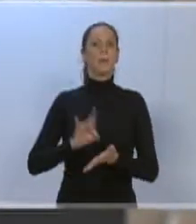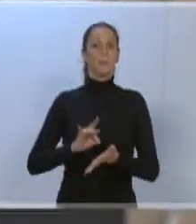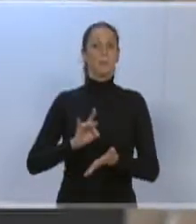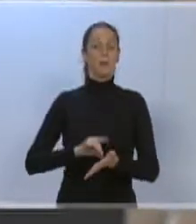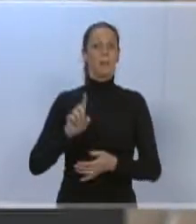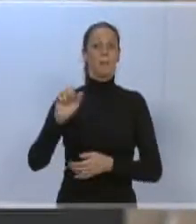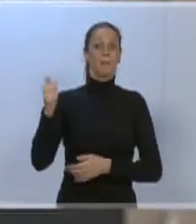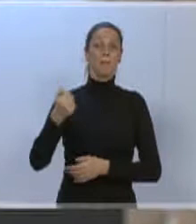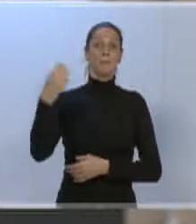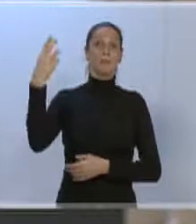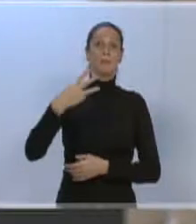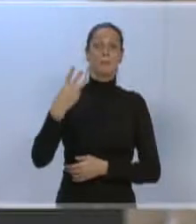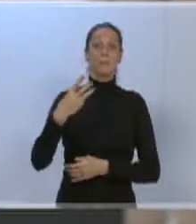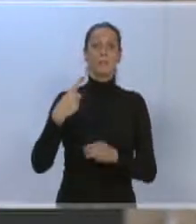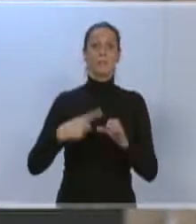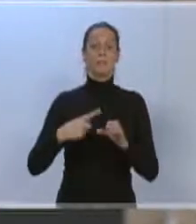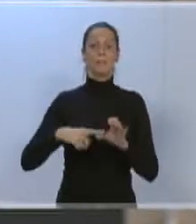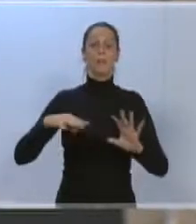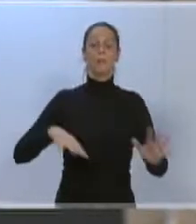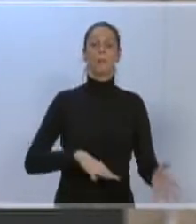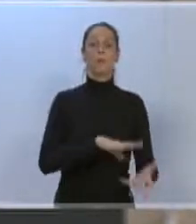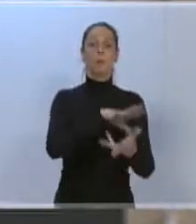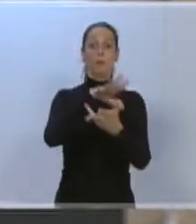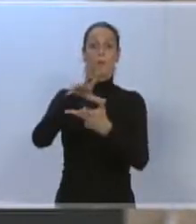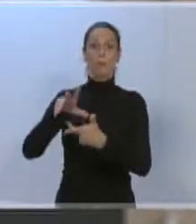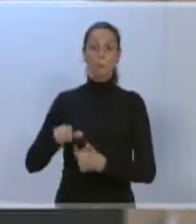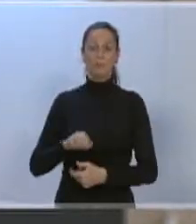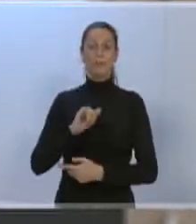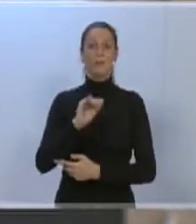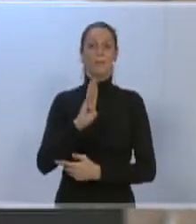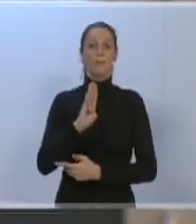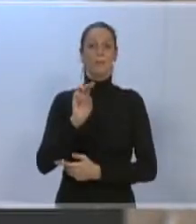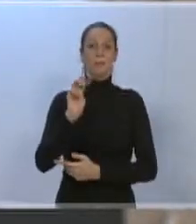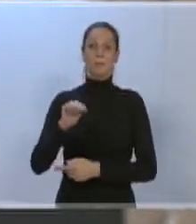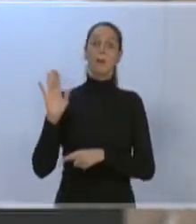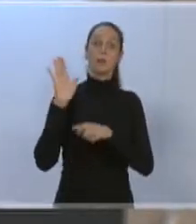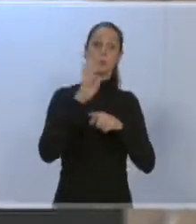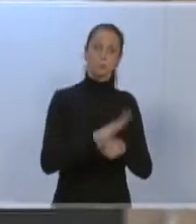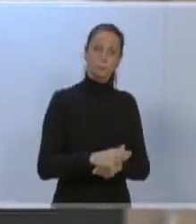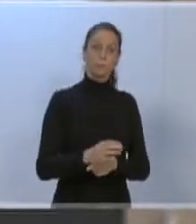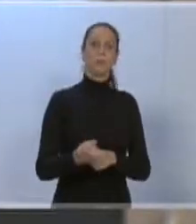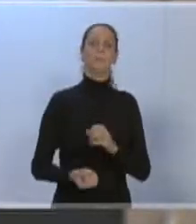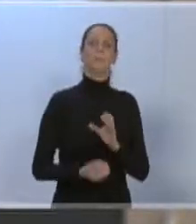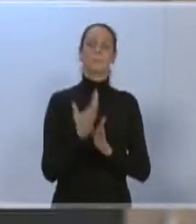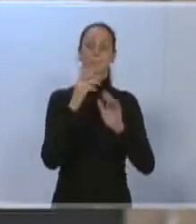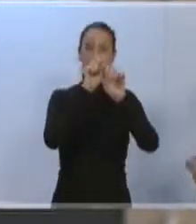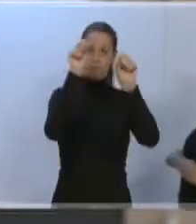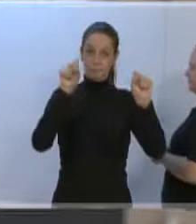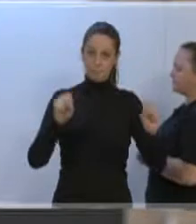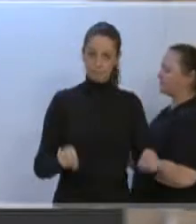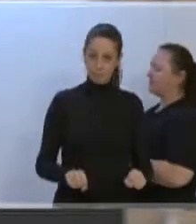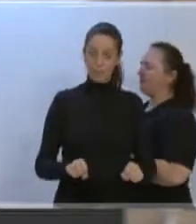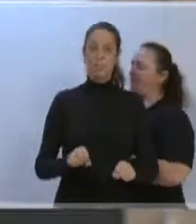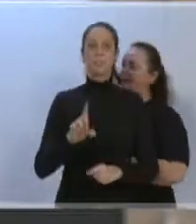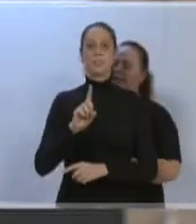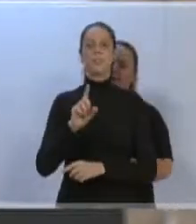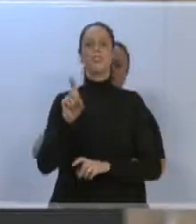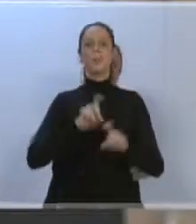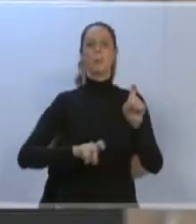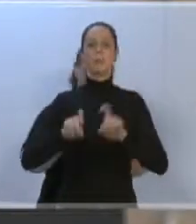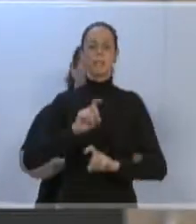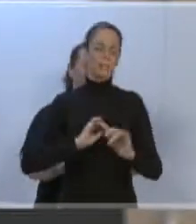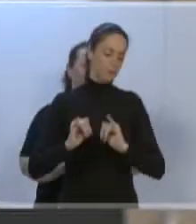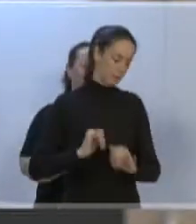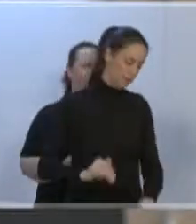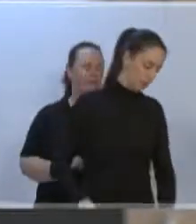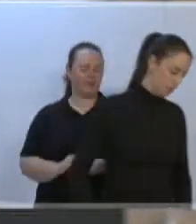13ª cidade no mundo em que a ibm ajudou a implantar esse sistema da plataforma digital e quero repetir o que ele disse que blumenau